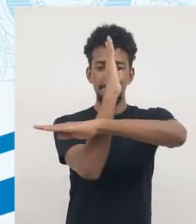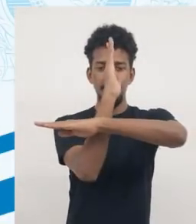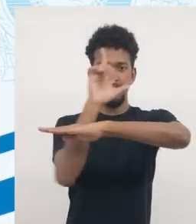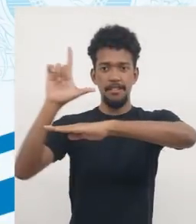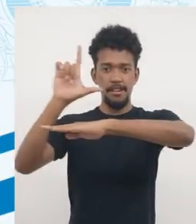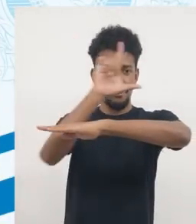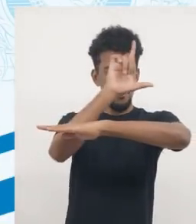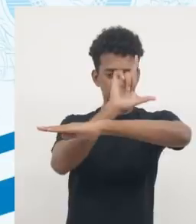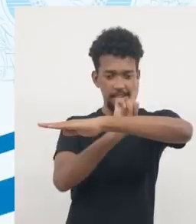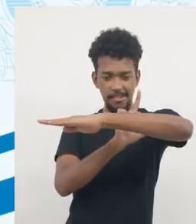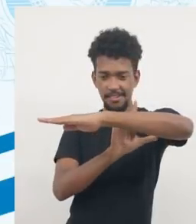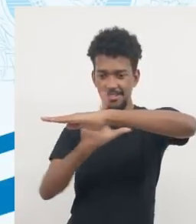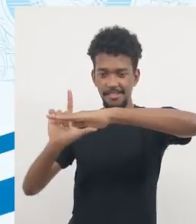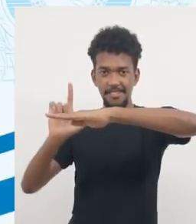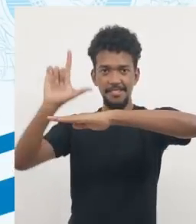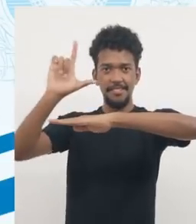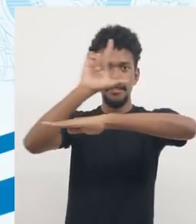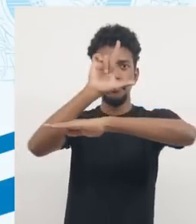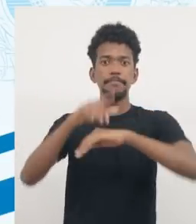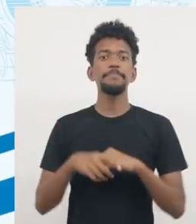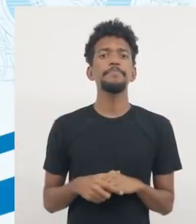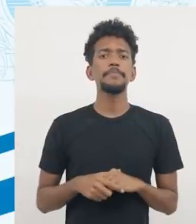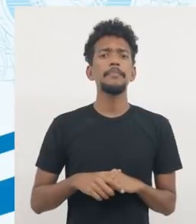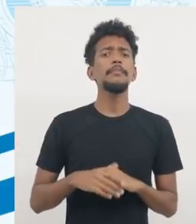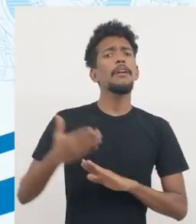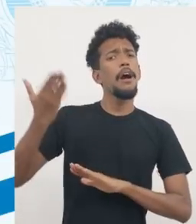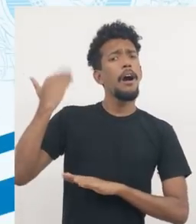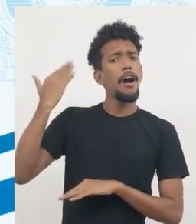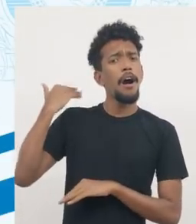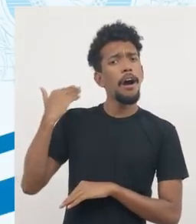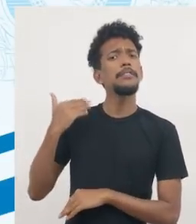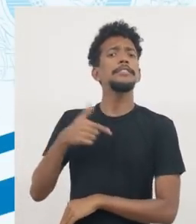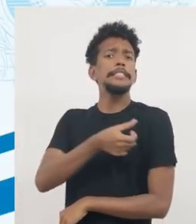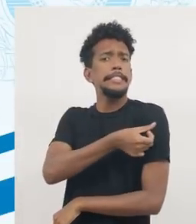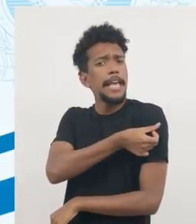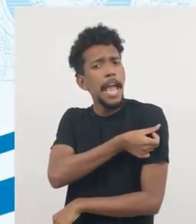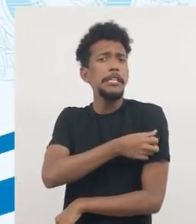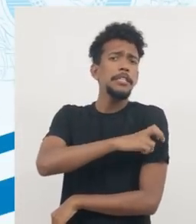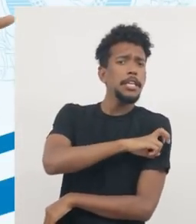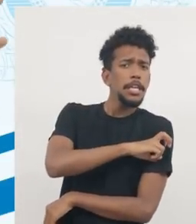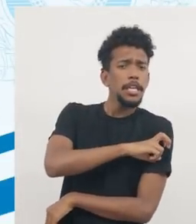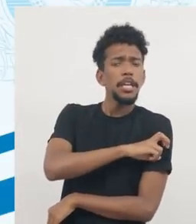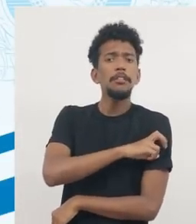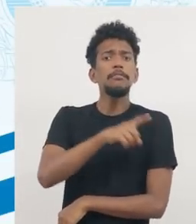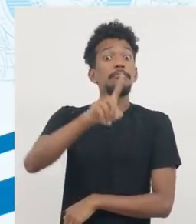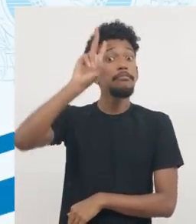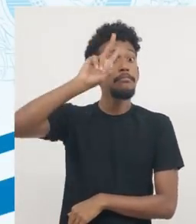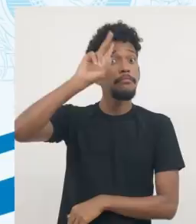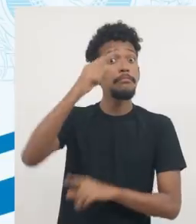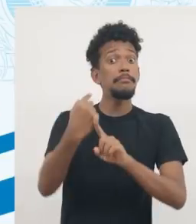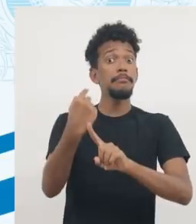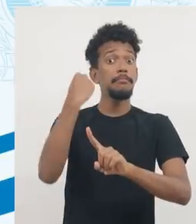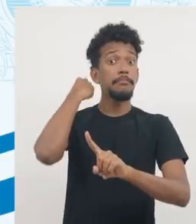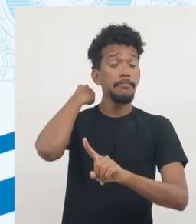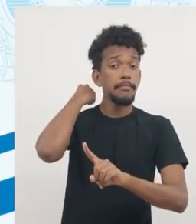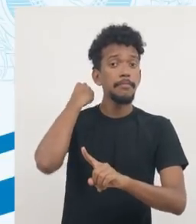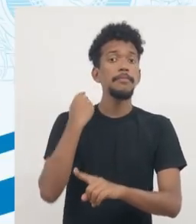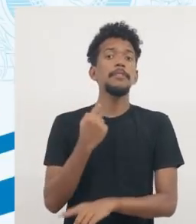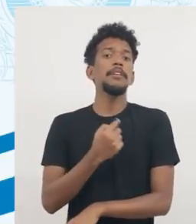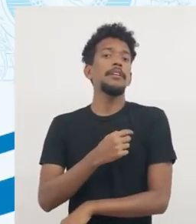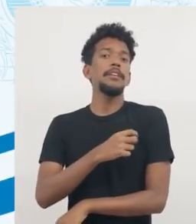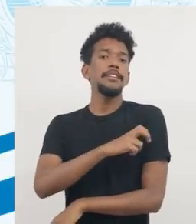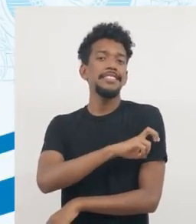plano cartesiano. Quando você era das séries anteriores, lembra lá do ensino